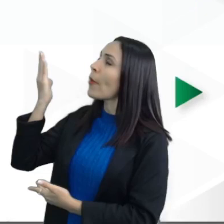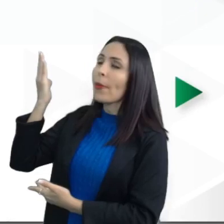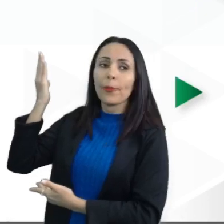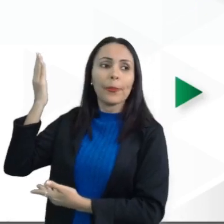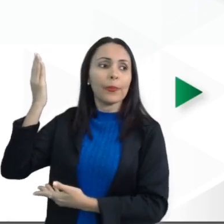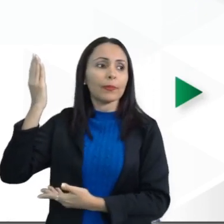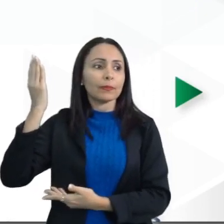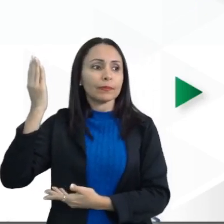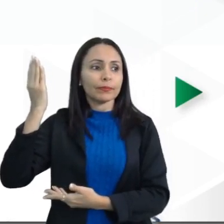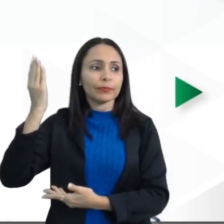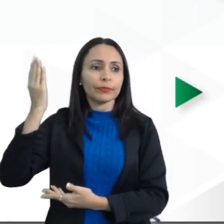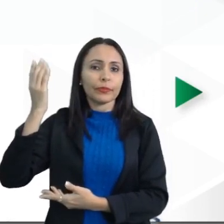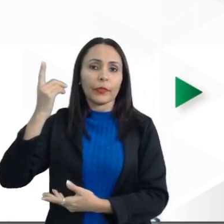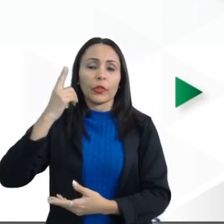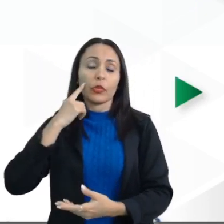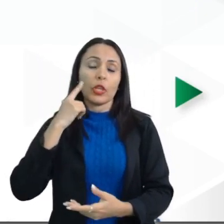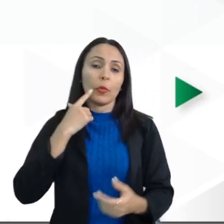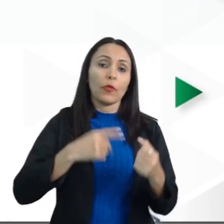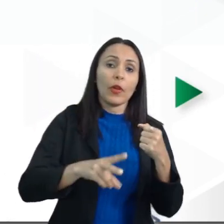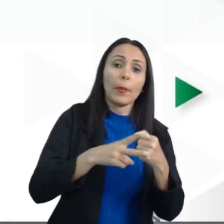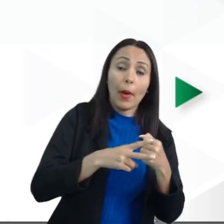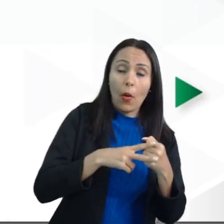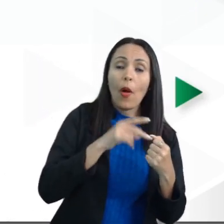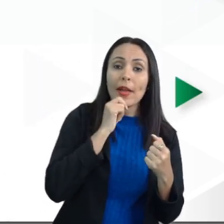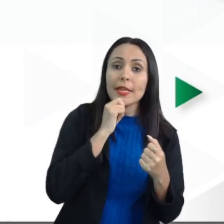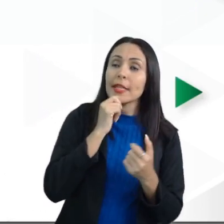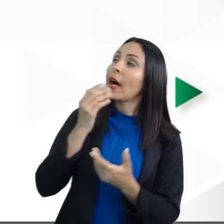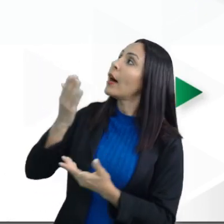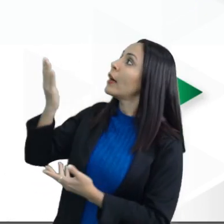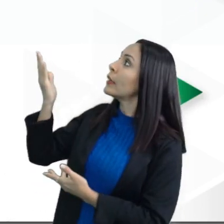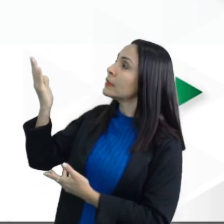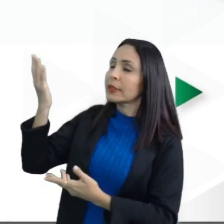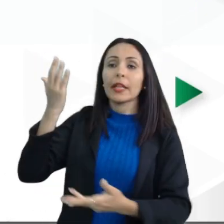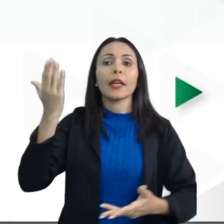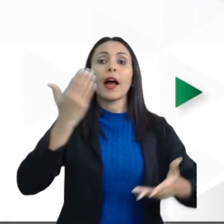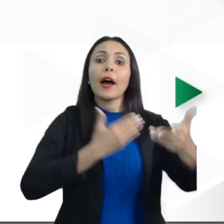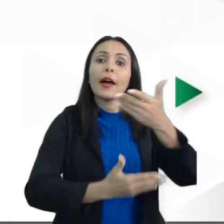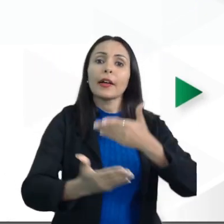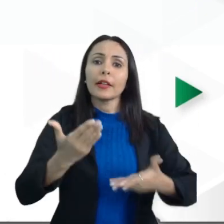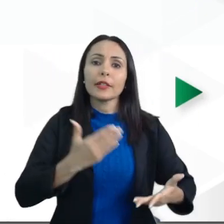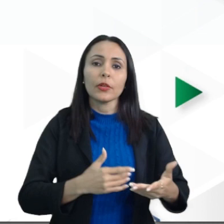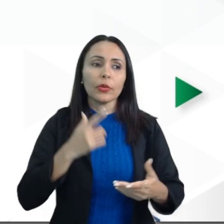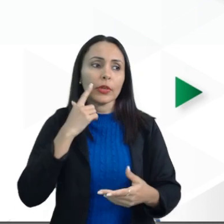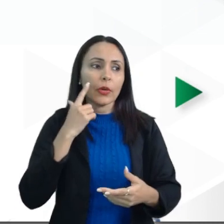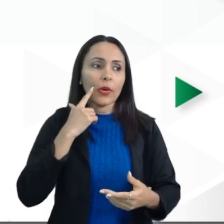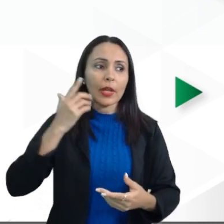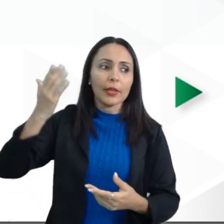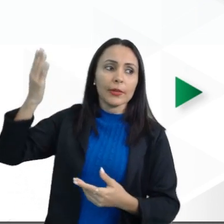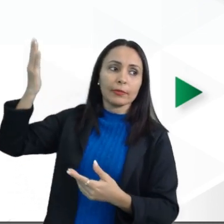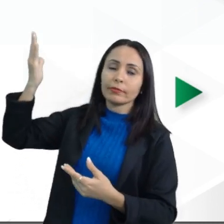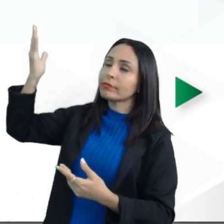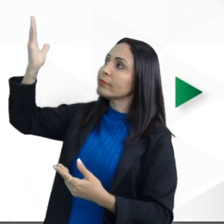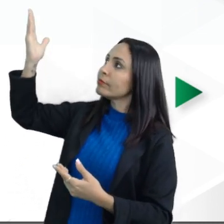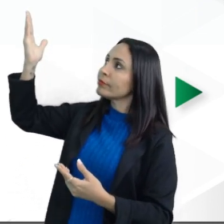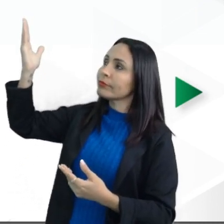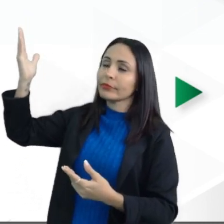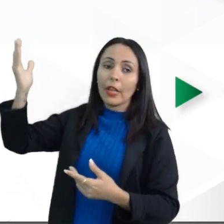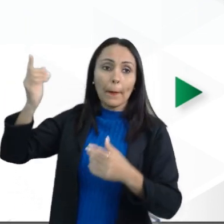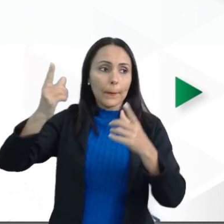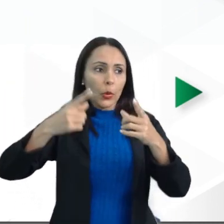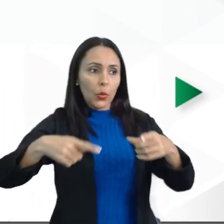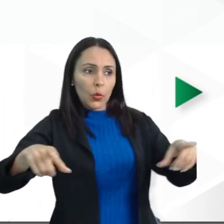Nós temos aqui regência verbal ainda, nós temos a relação com o quê? Olha aí, o regente de